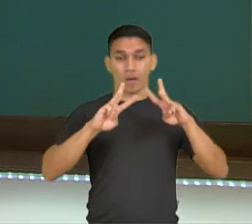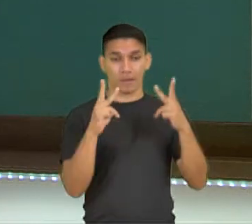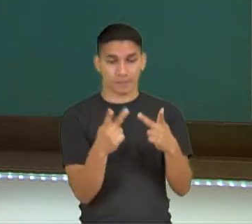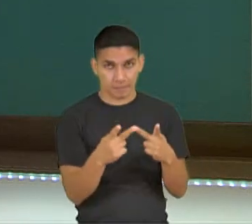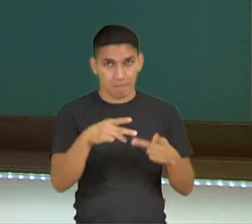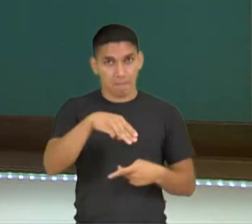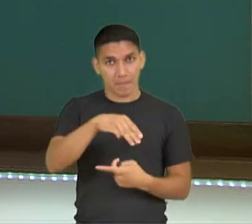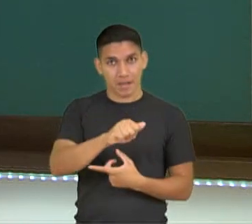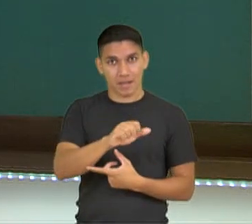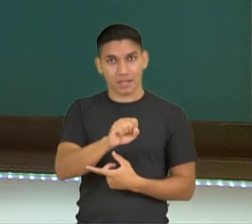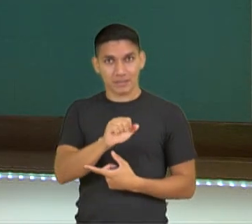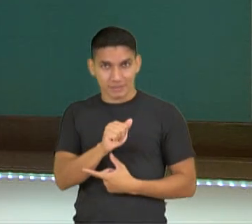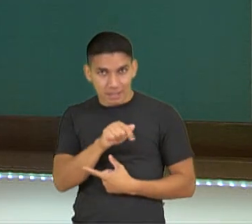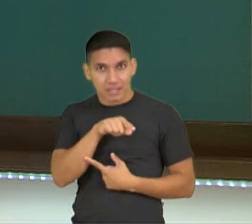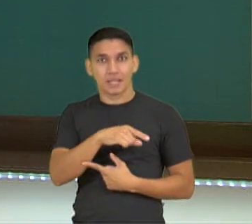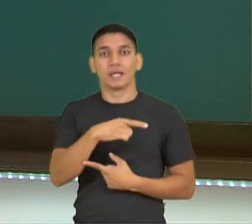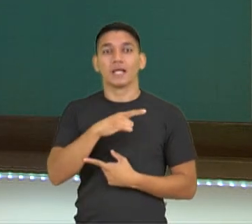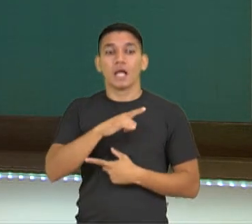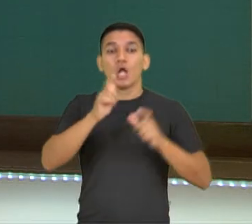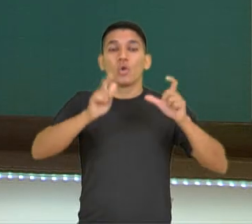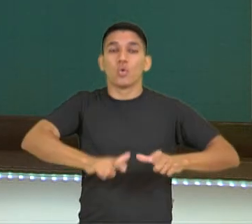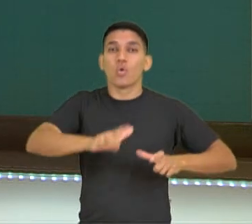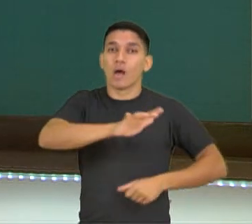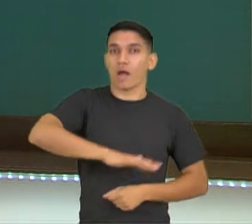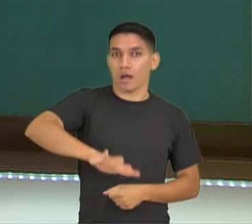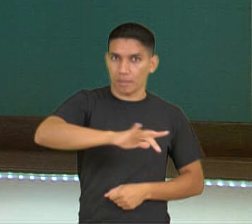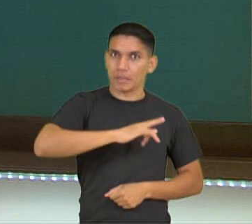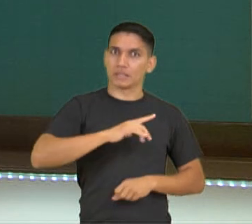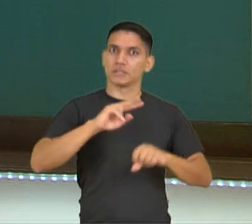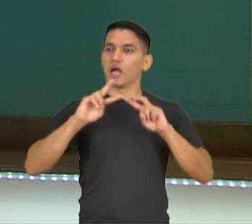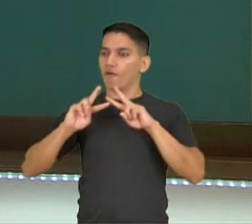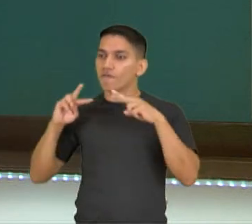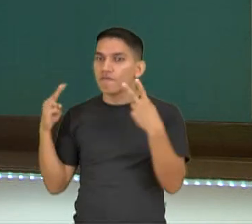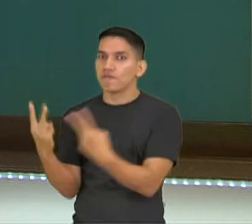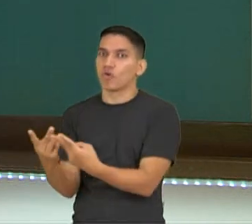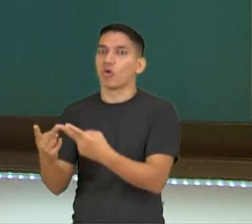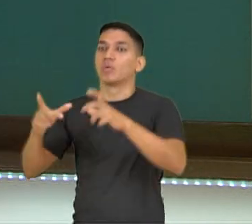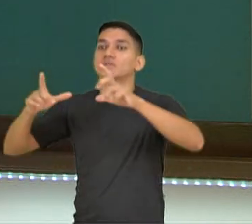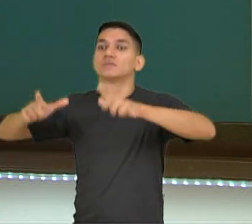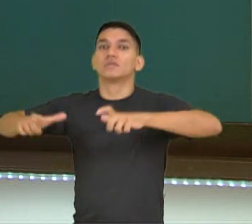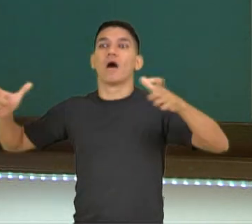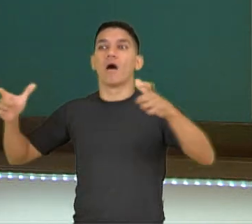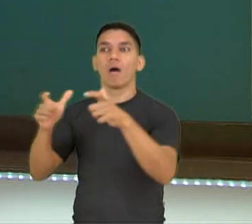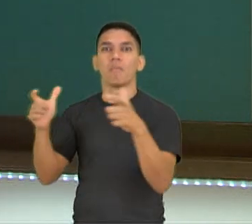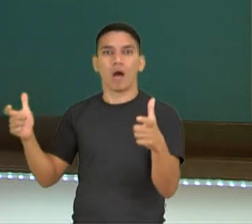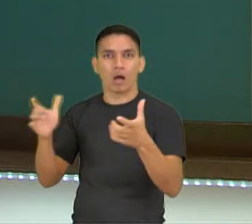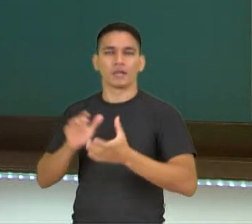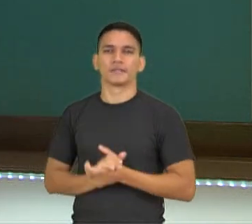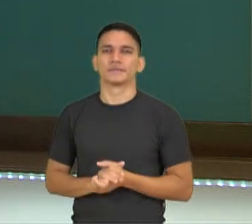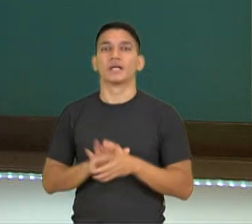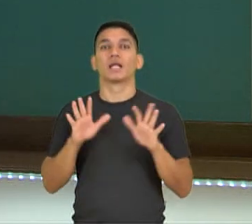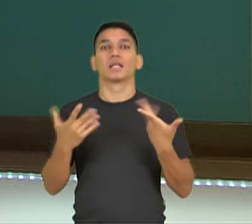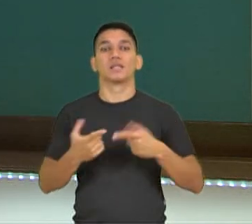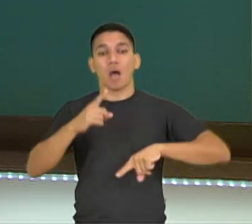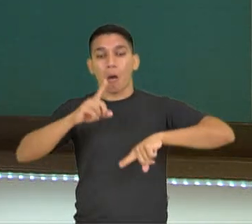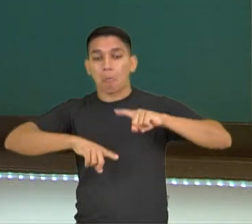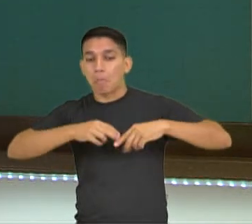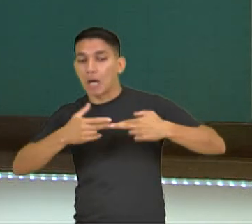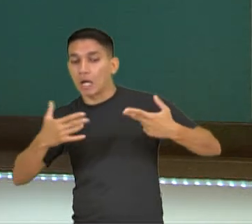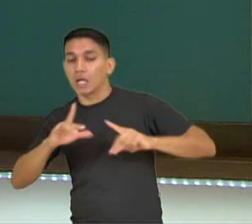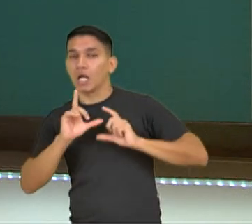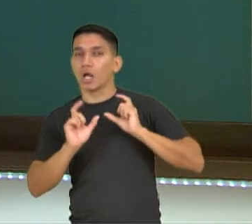massa e ocupa um lugar no espaço, ocupa um volume, um tamanho, tá certo? E ainda, a matéria pode